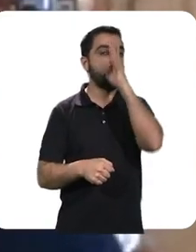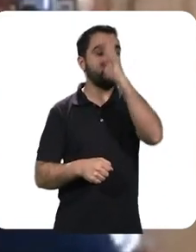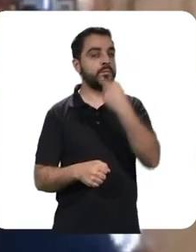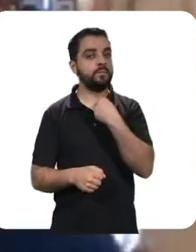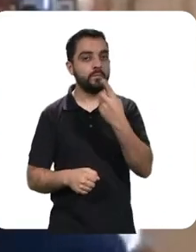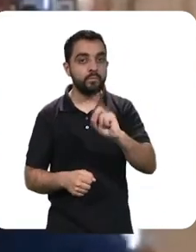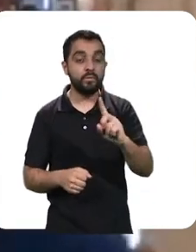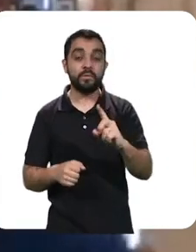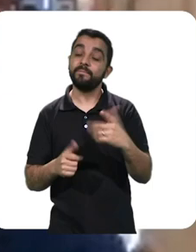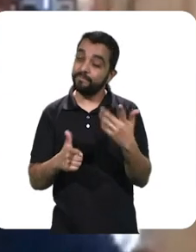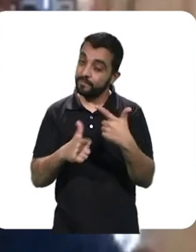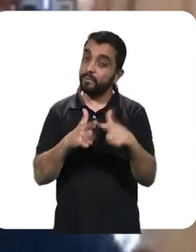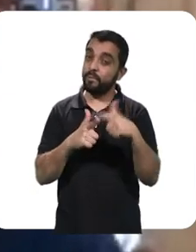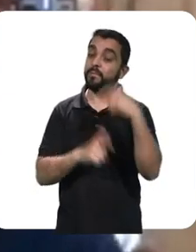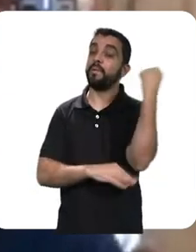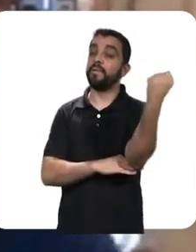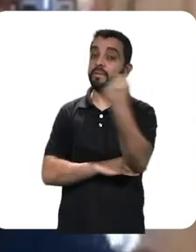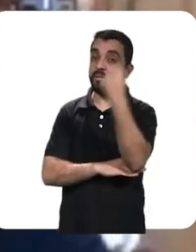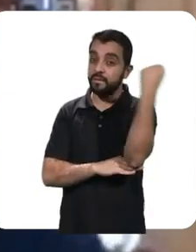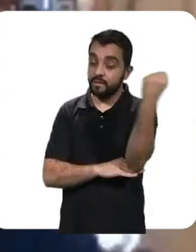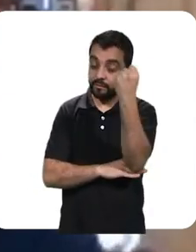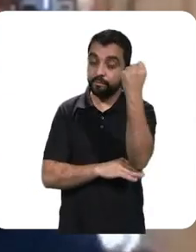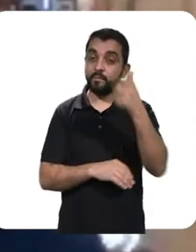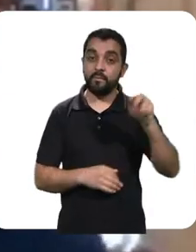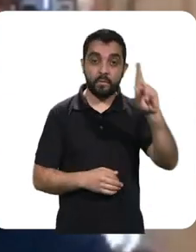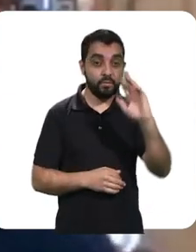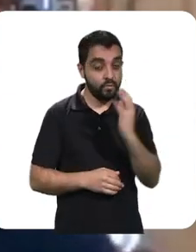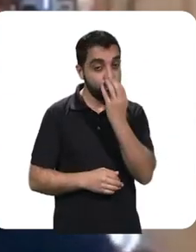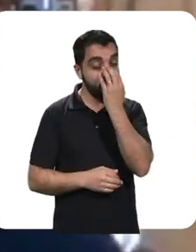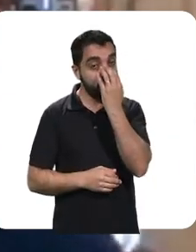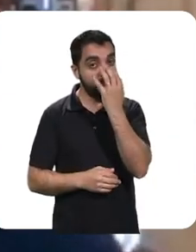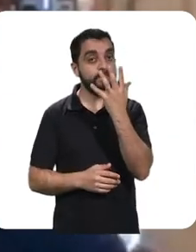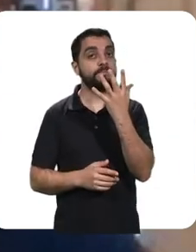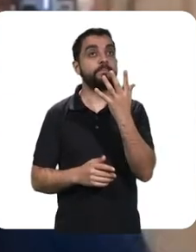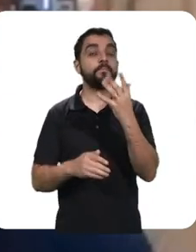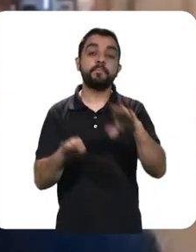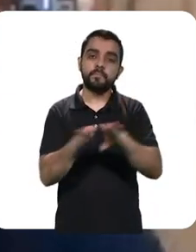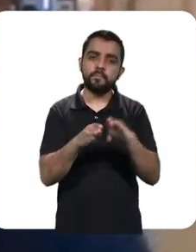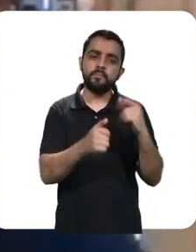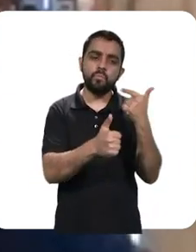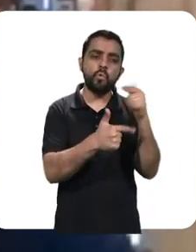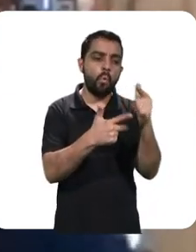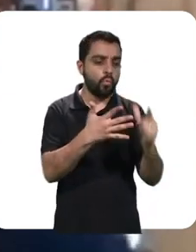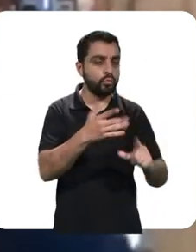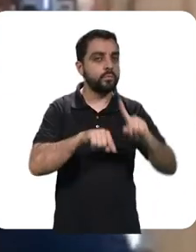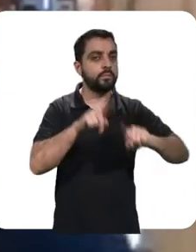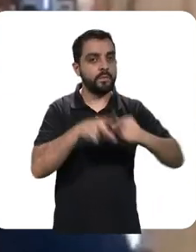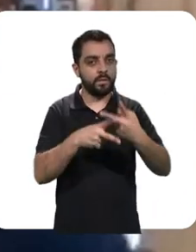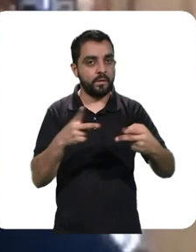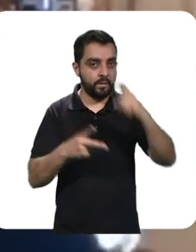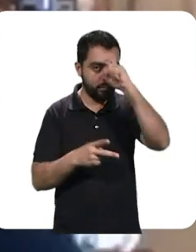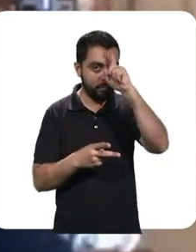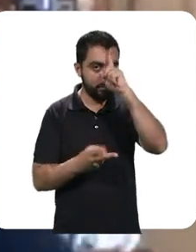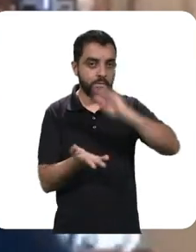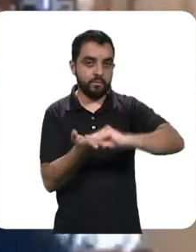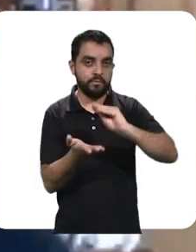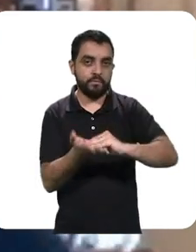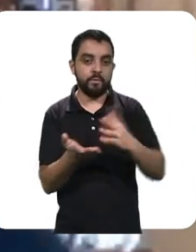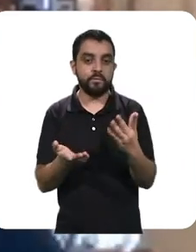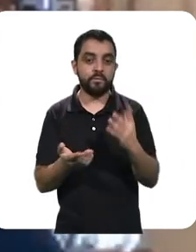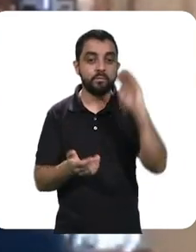a um problema gravíssimo, que é a questão dos respiradores, mas também de outros insumos hospitalares, porque para você